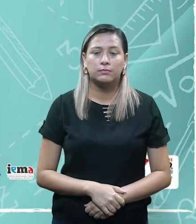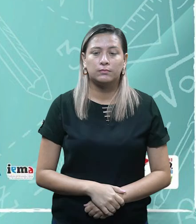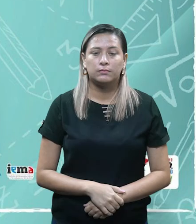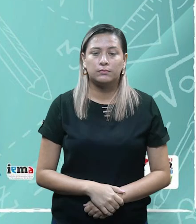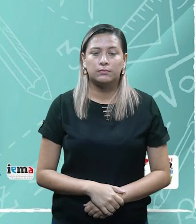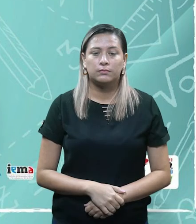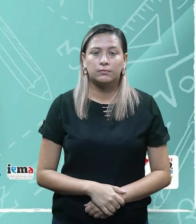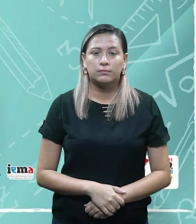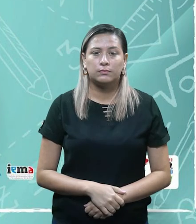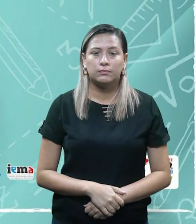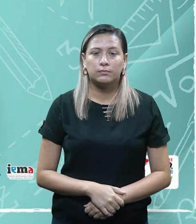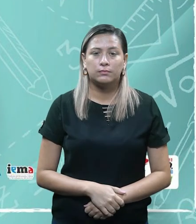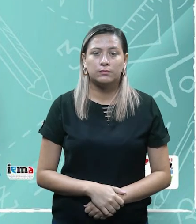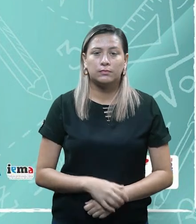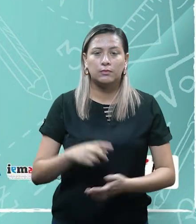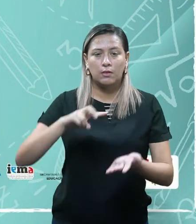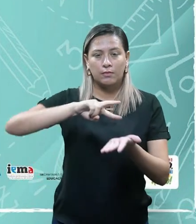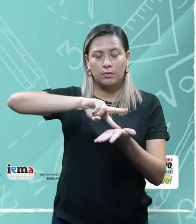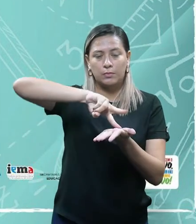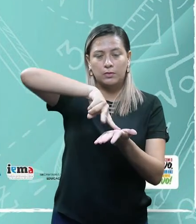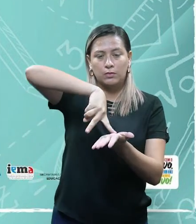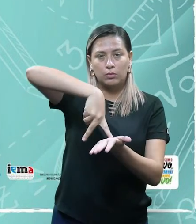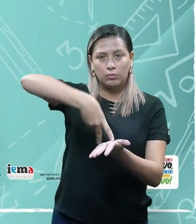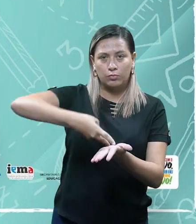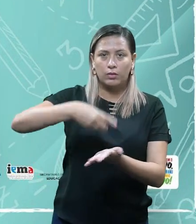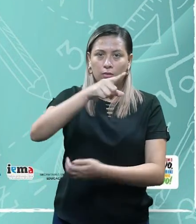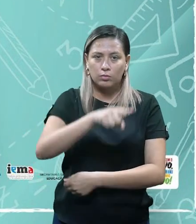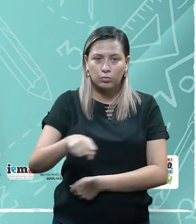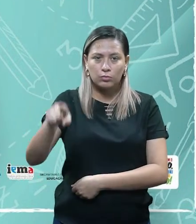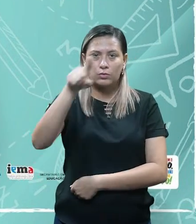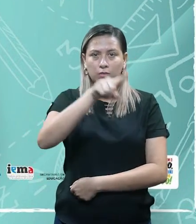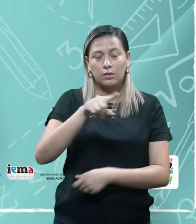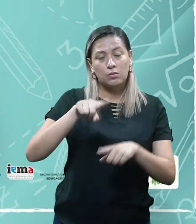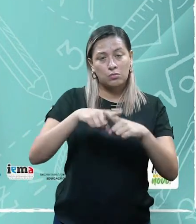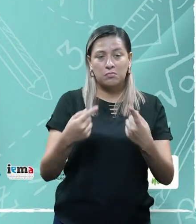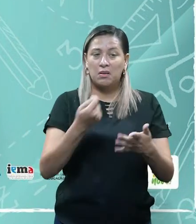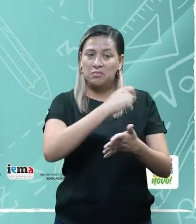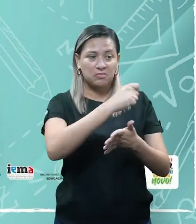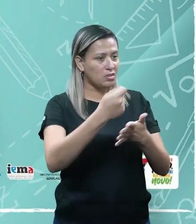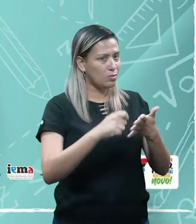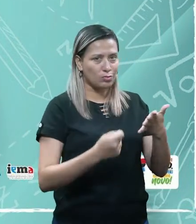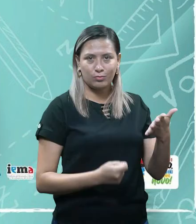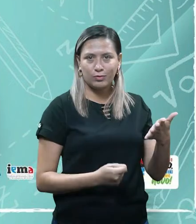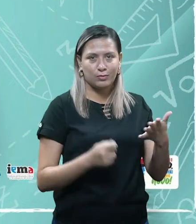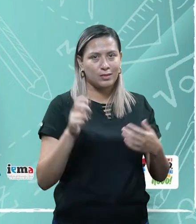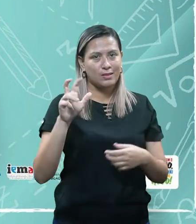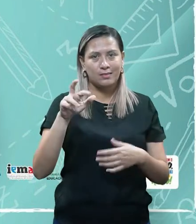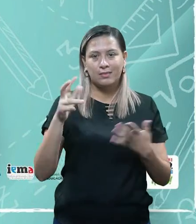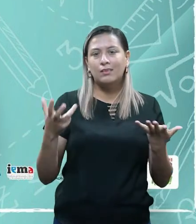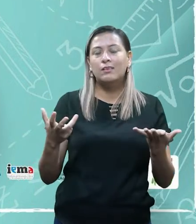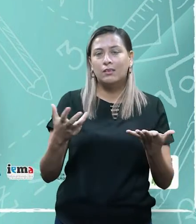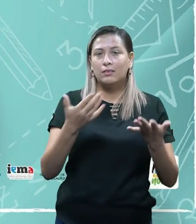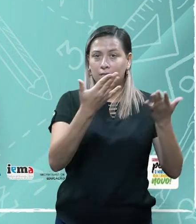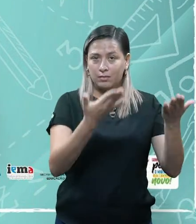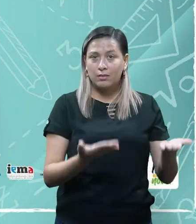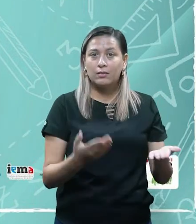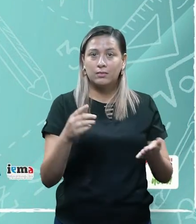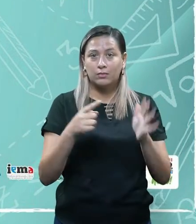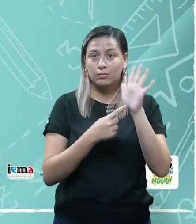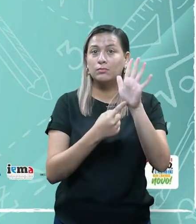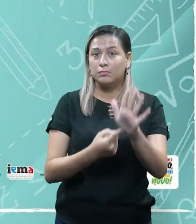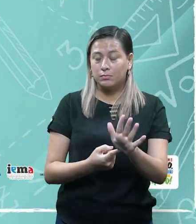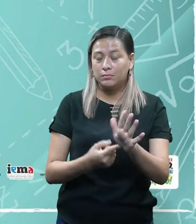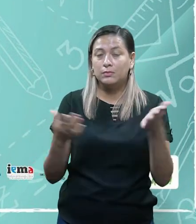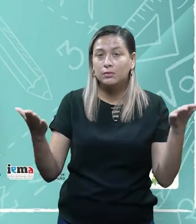uma circunferência, mas se tu não configurar as teclas de OSNAP, essas que a gente está trabalhando agora, você não